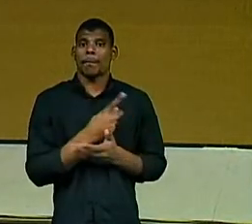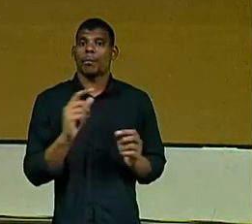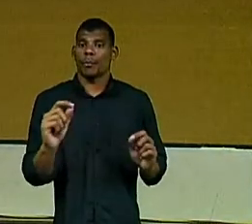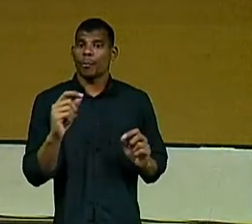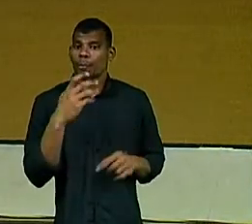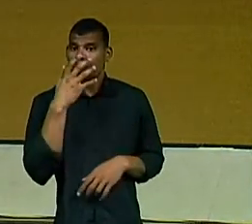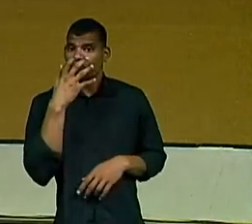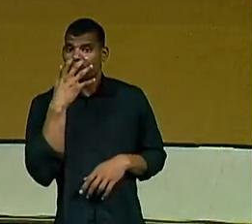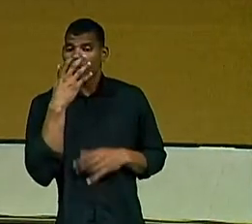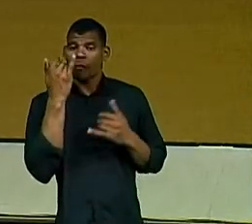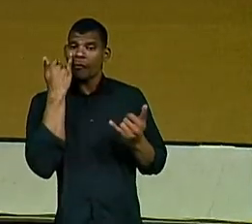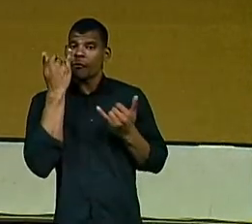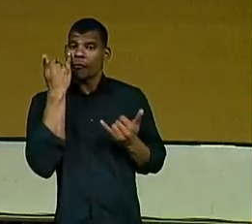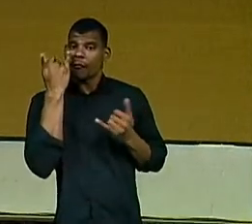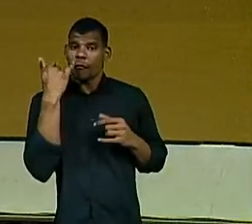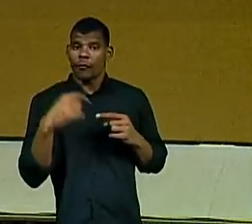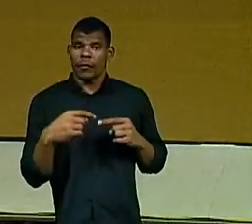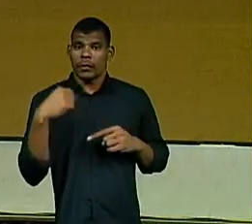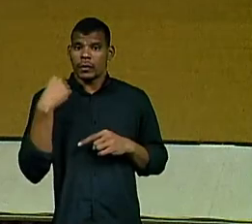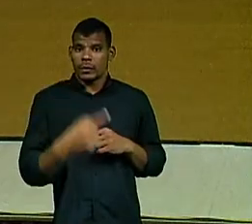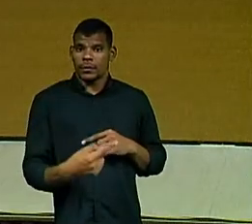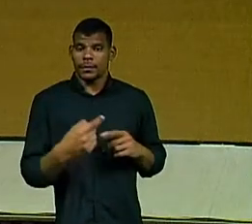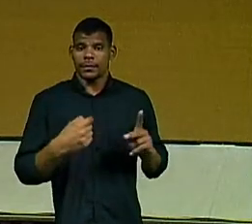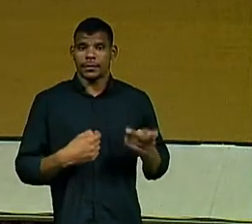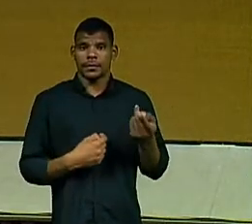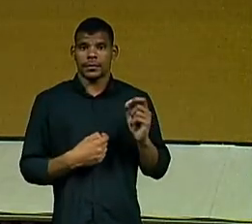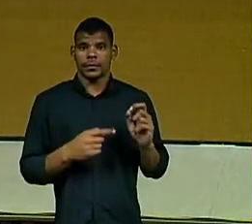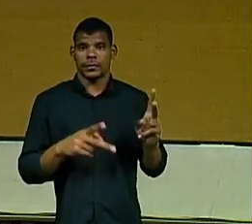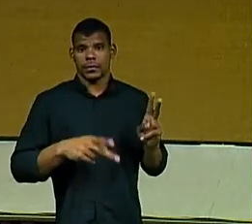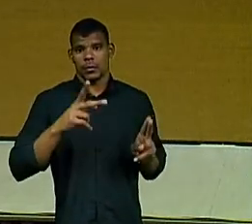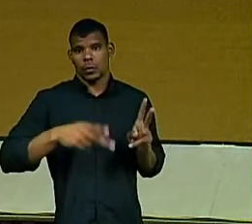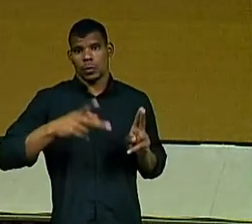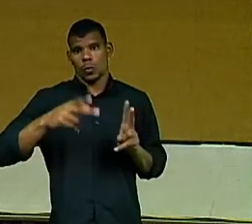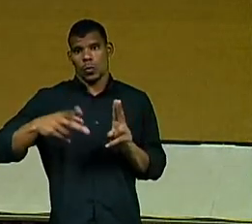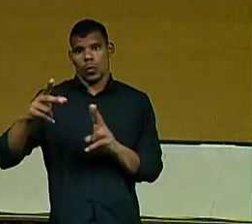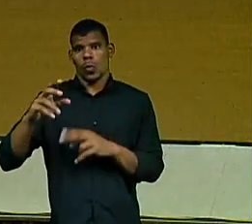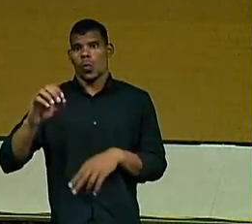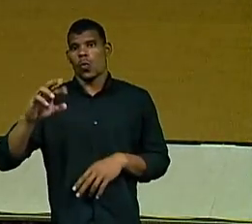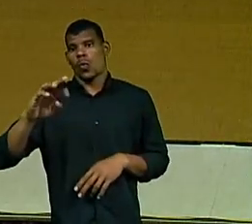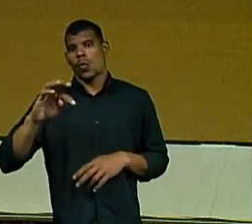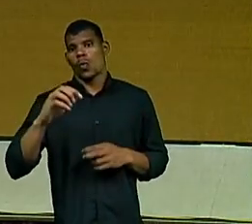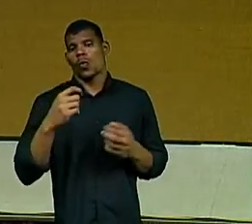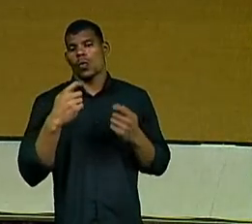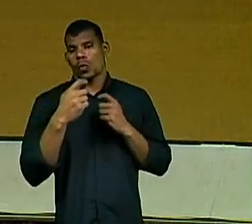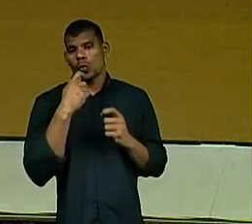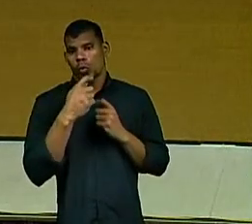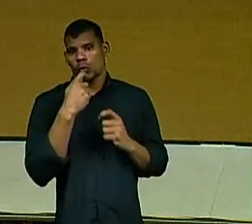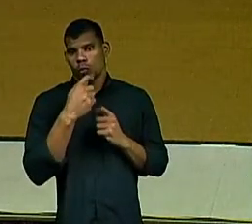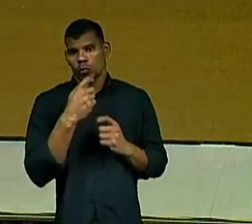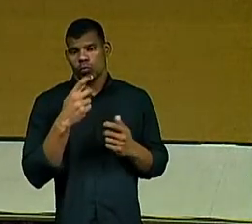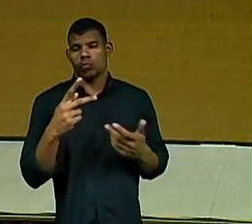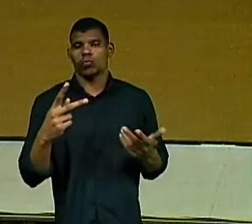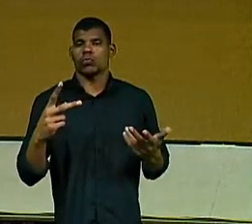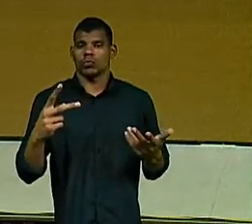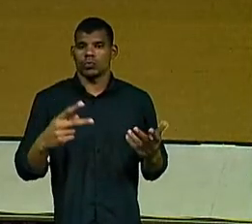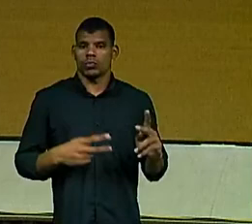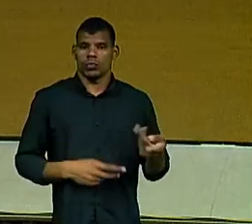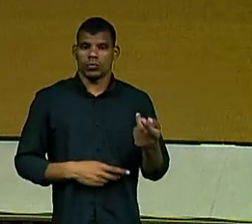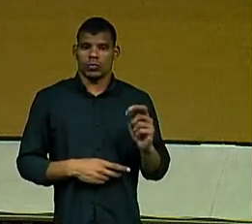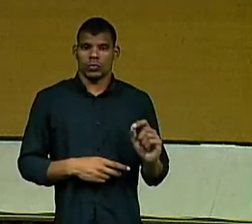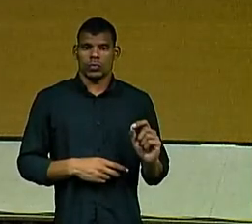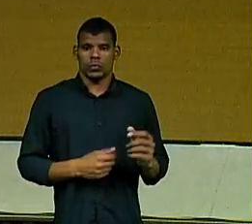noticiários dias depois E aí houve cortes dessa entrevista desse debate que realmente Acabaram